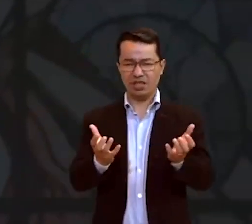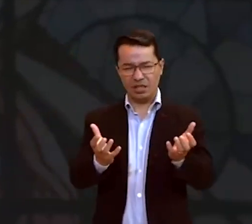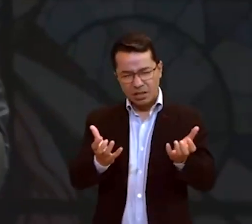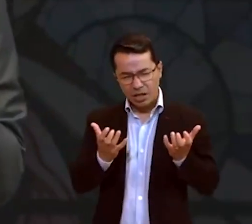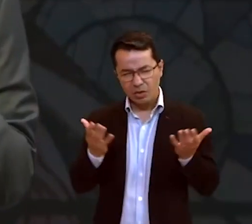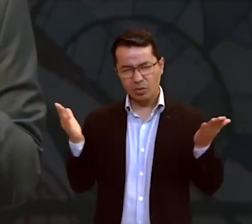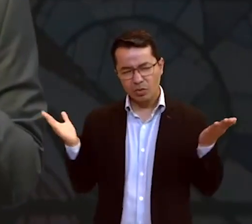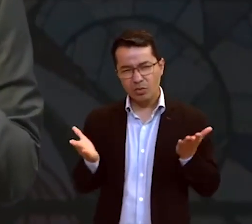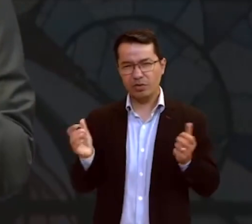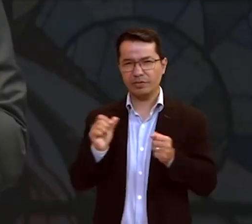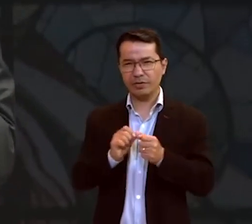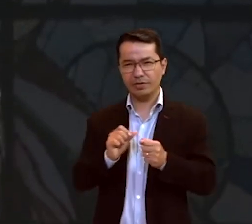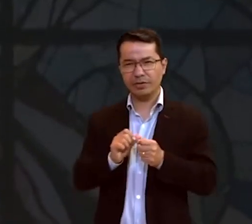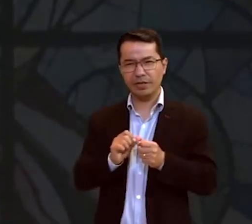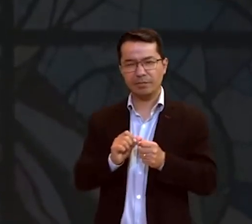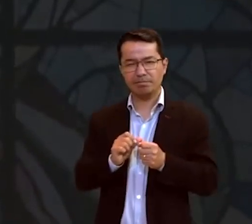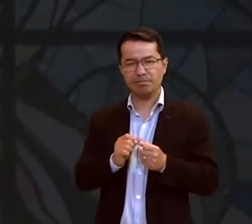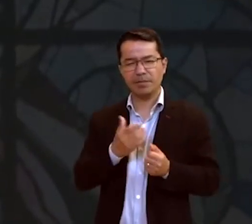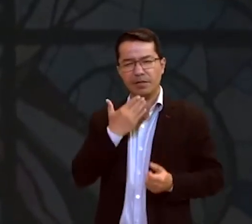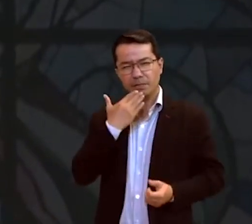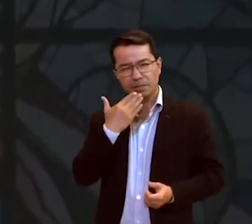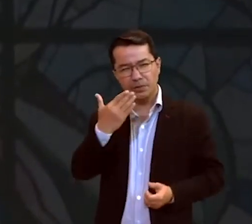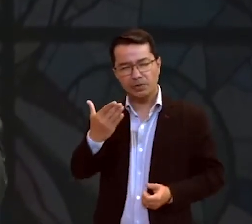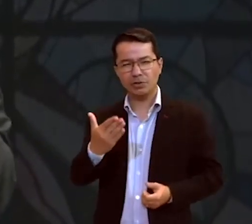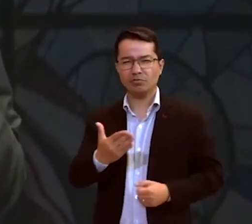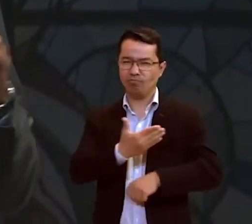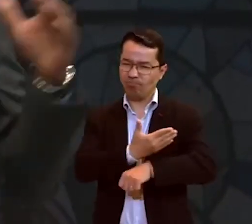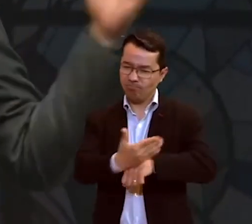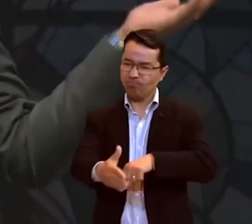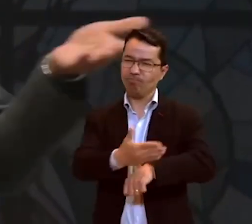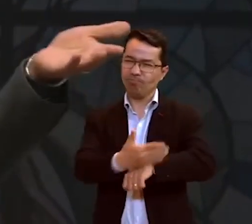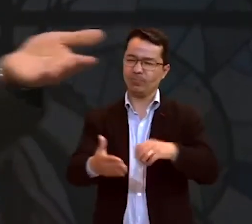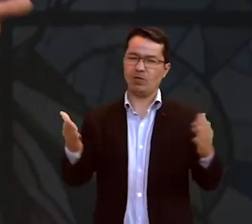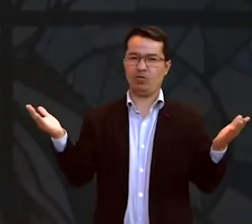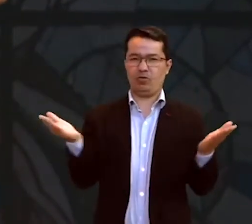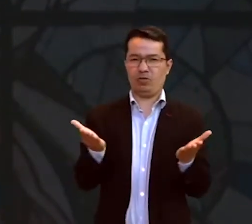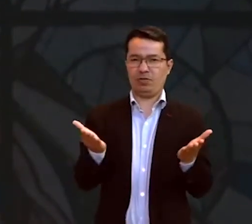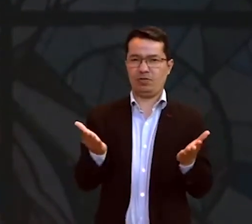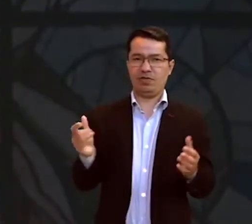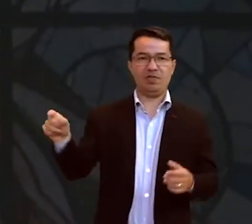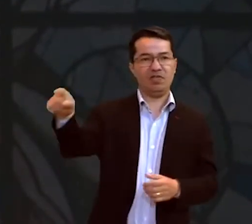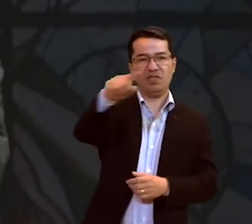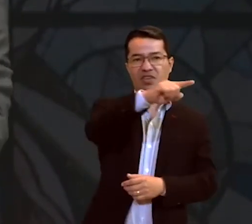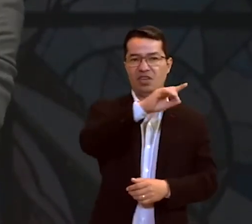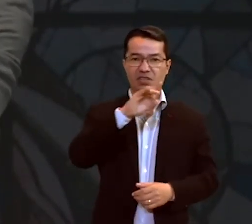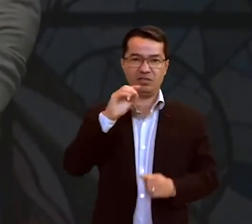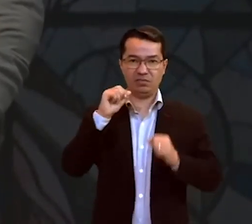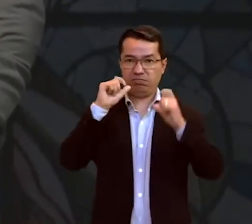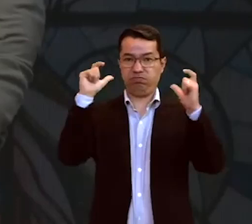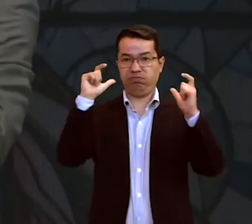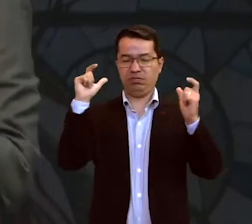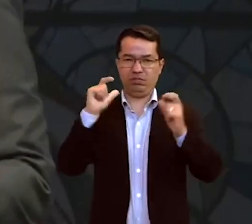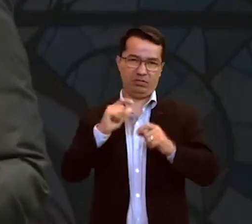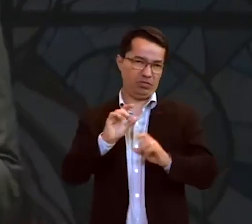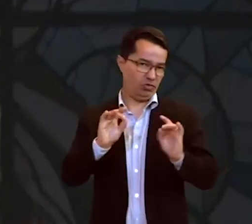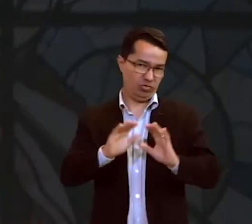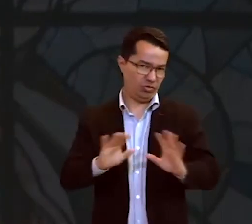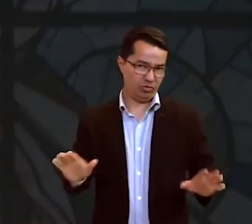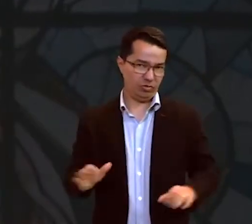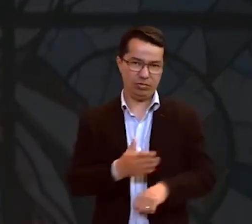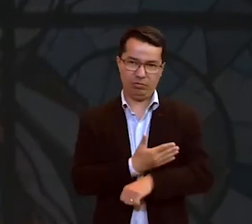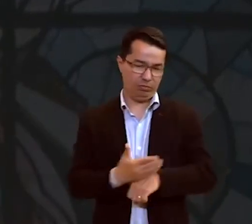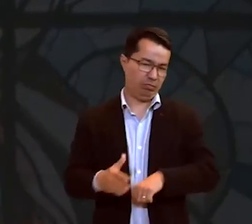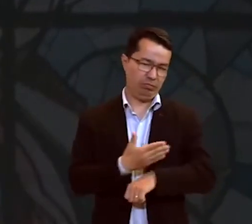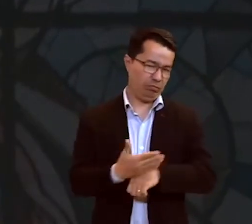muito práticos. Justamente para a gente colocar em prática, como ele fala, olha, não pode só ouvir, mas tem que praticar, e eu quero fazer 3 apelos em relação à